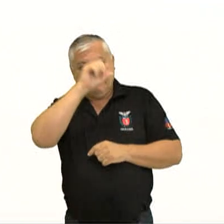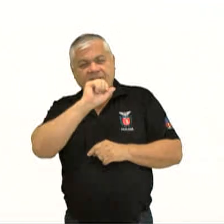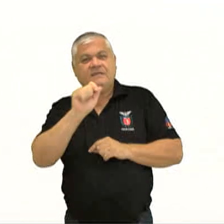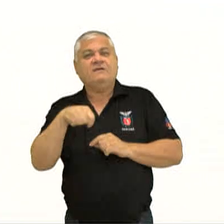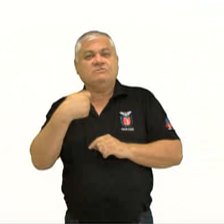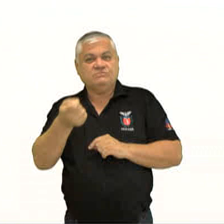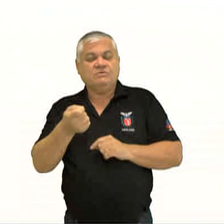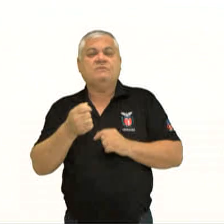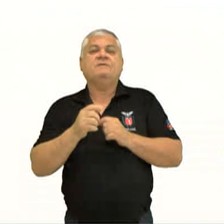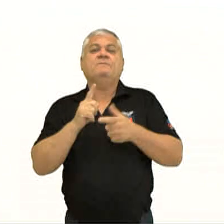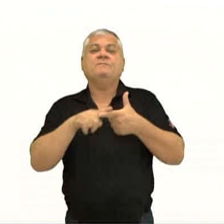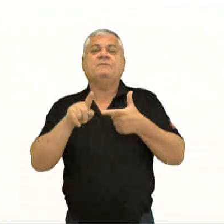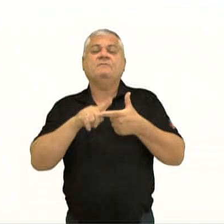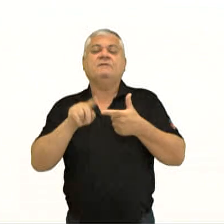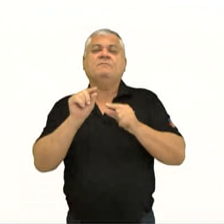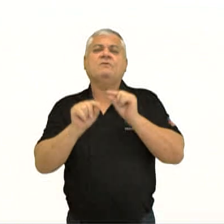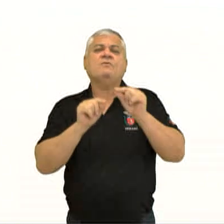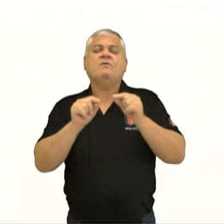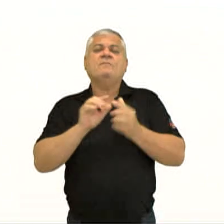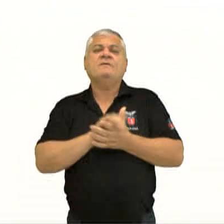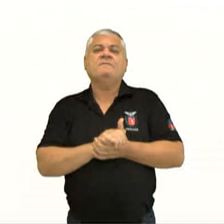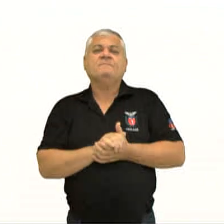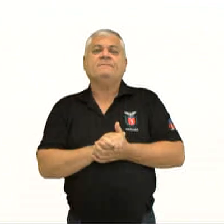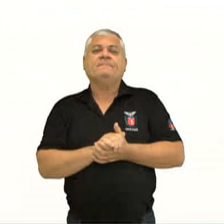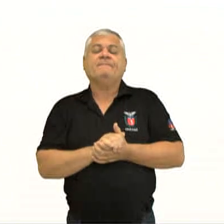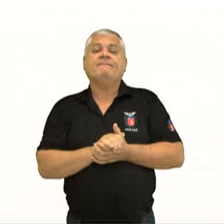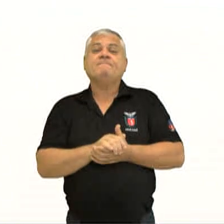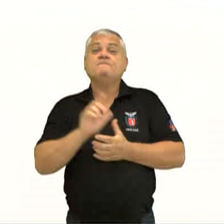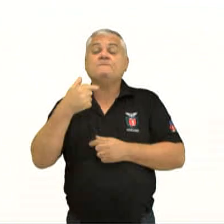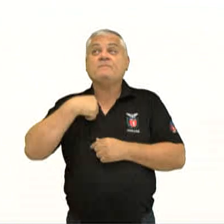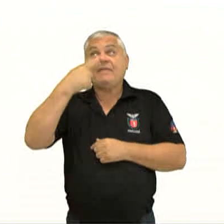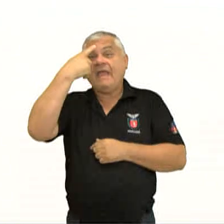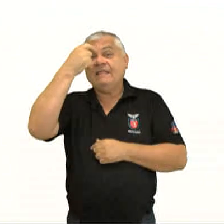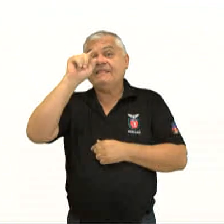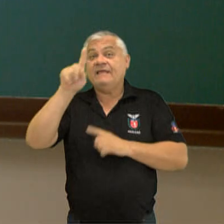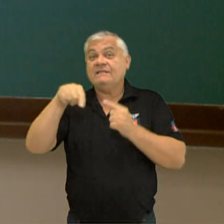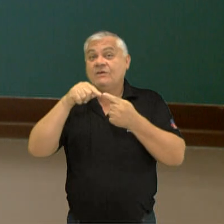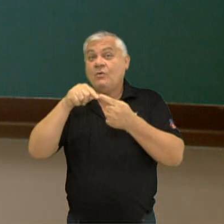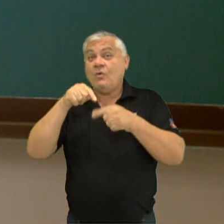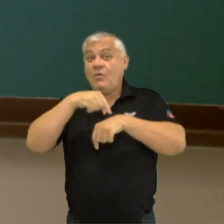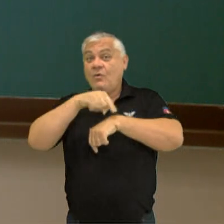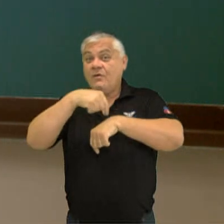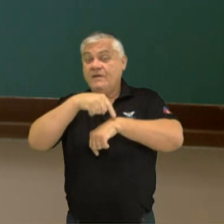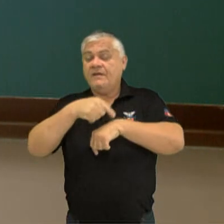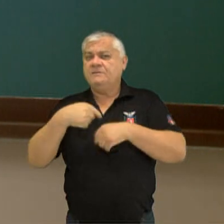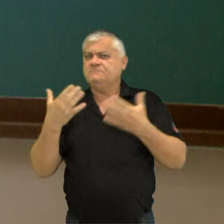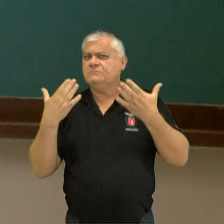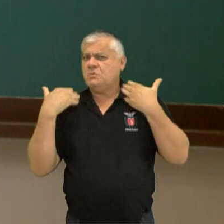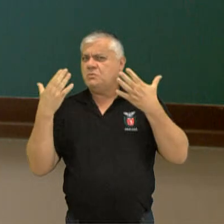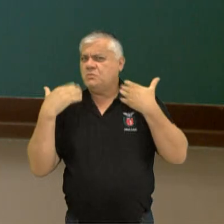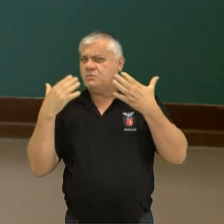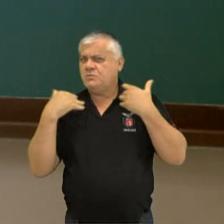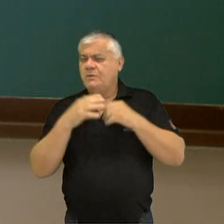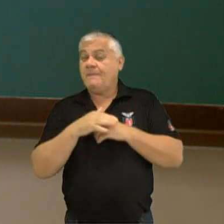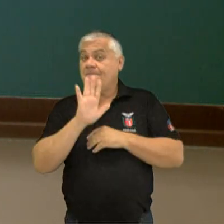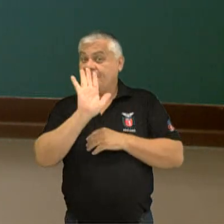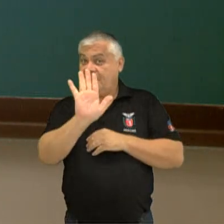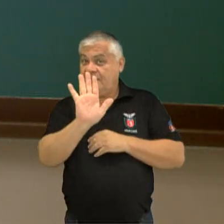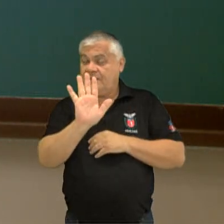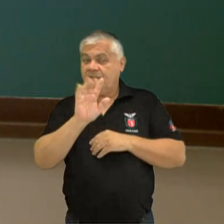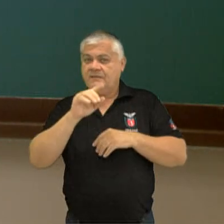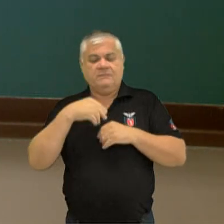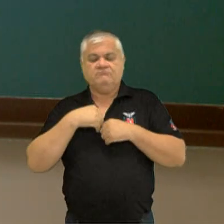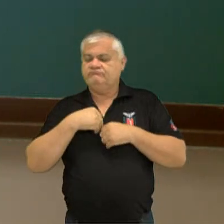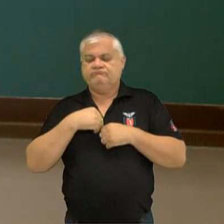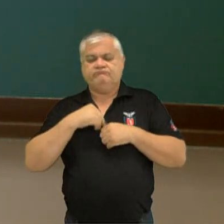ainda na resolução de problemas. Então, essa é a ideia do horário de verão. Só uma observação, esse horário não